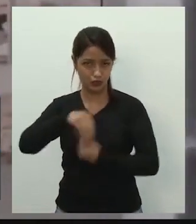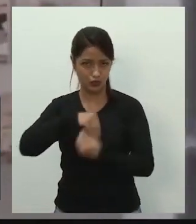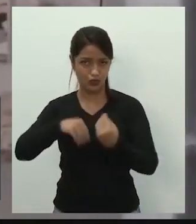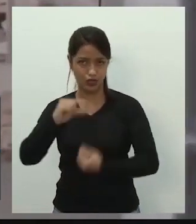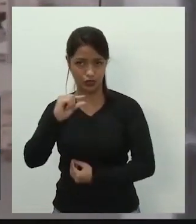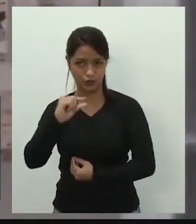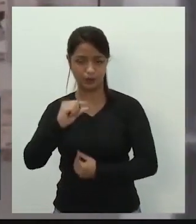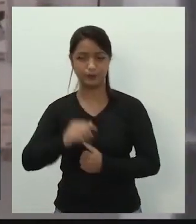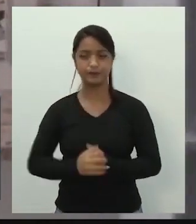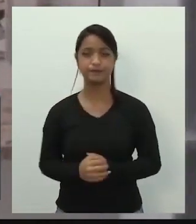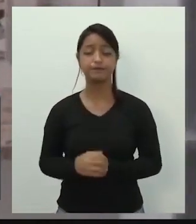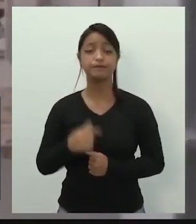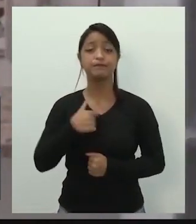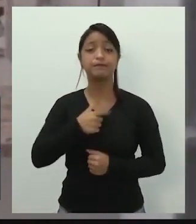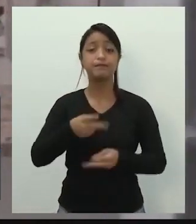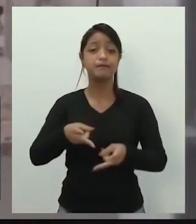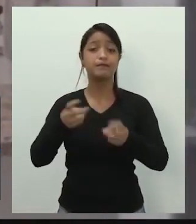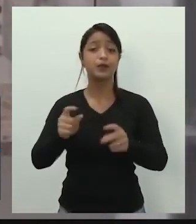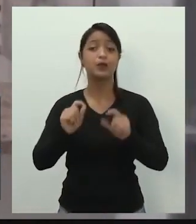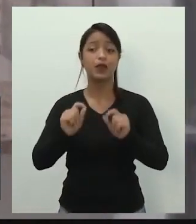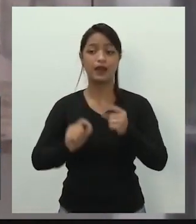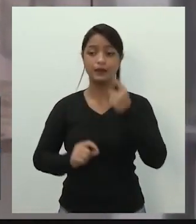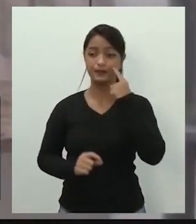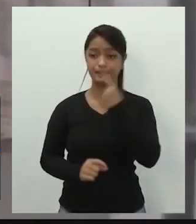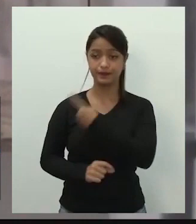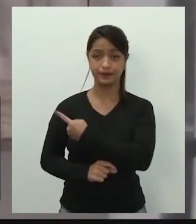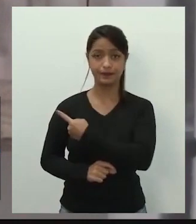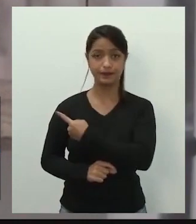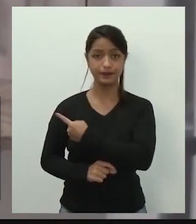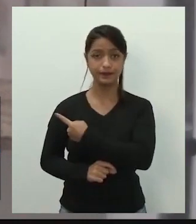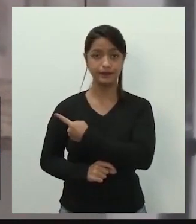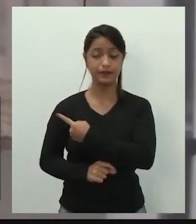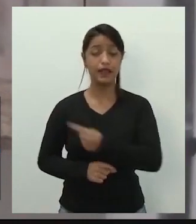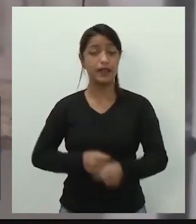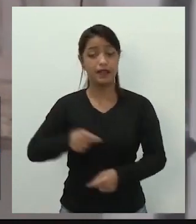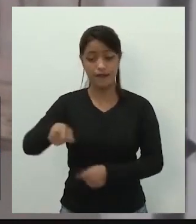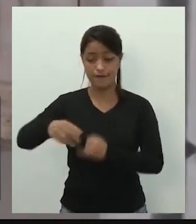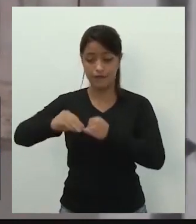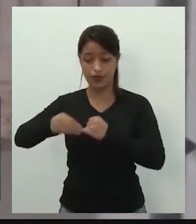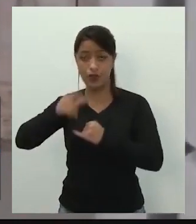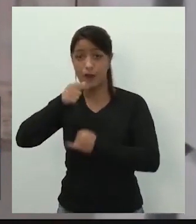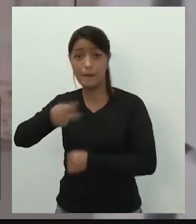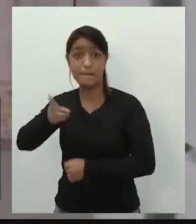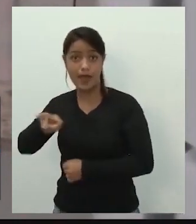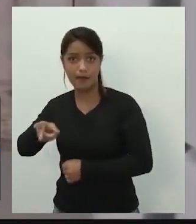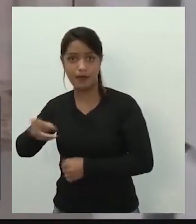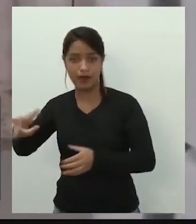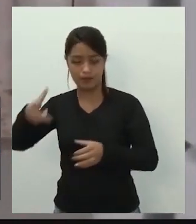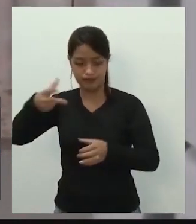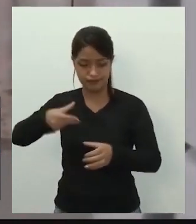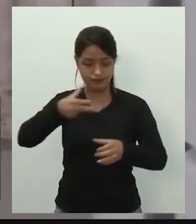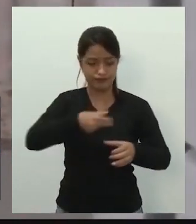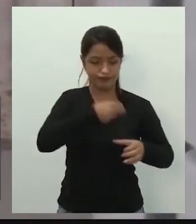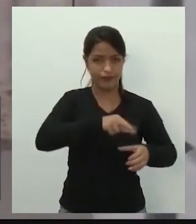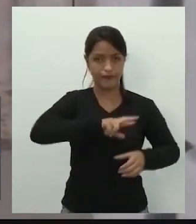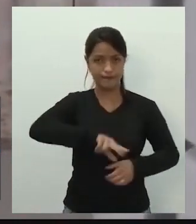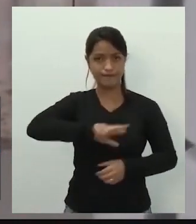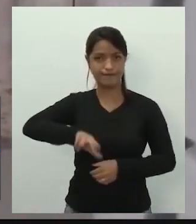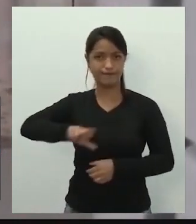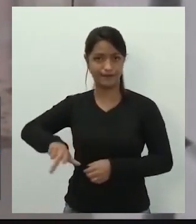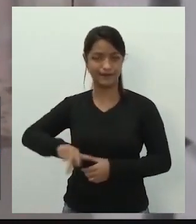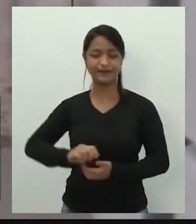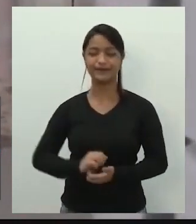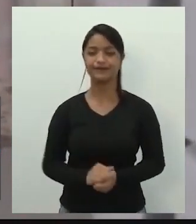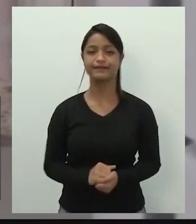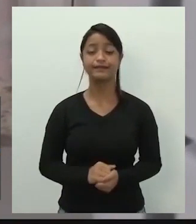eu vou ver que eu tenho a mesma solução, mas em diferentes concentrações. Como eu disse, eu posso